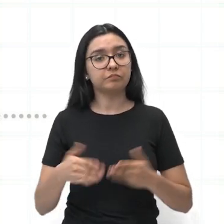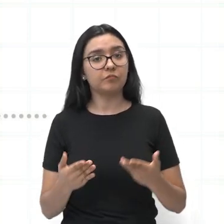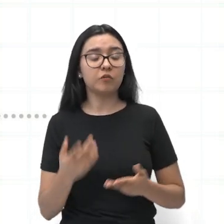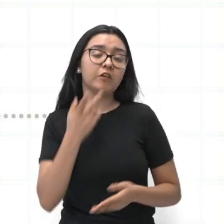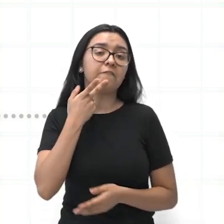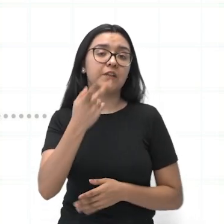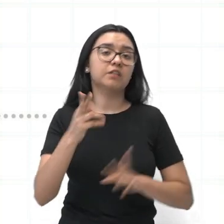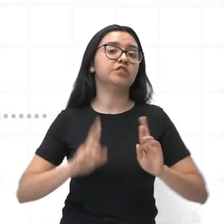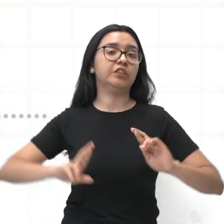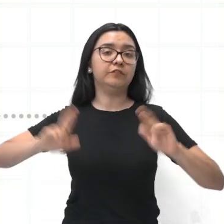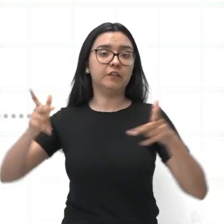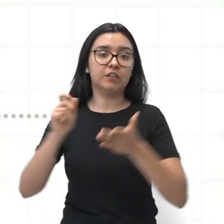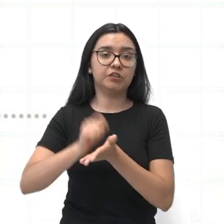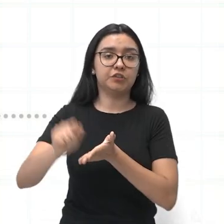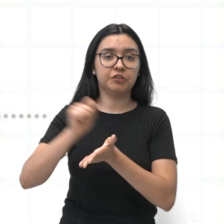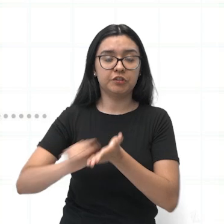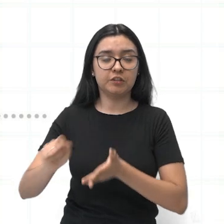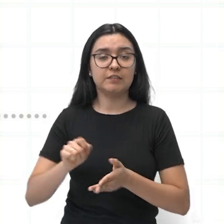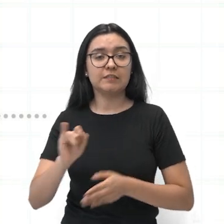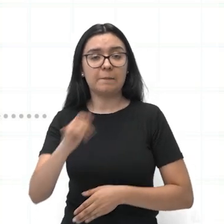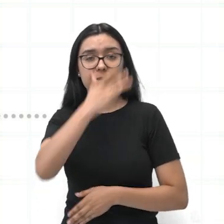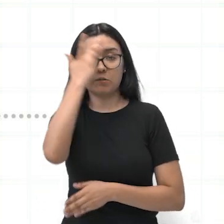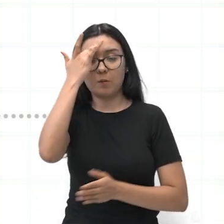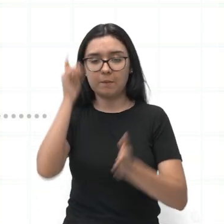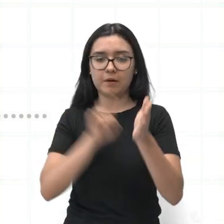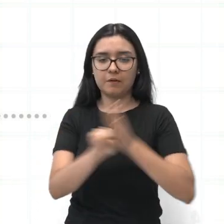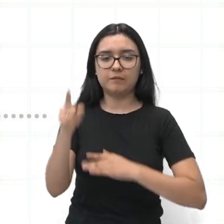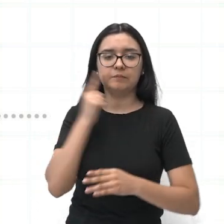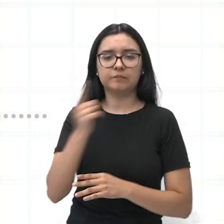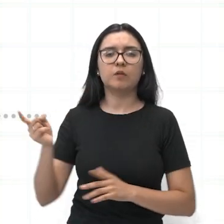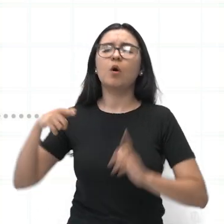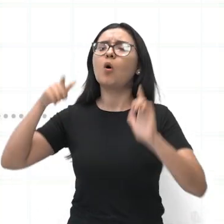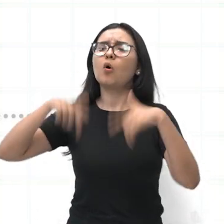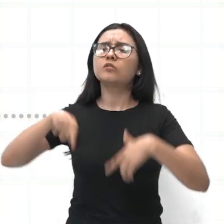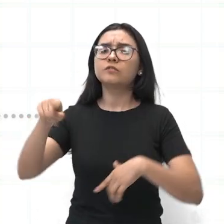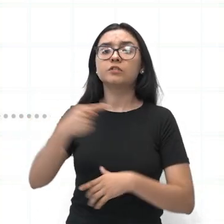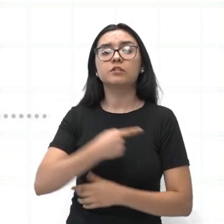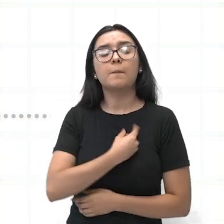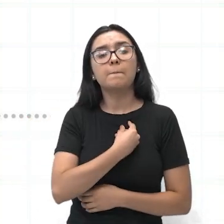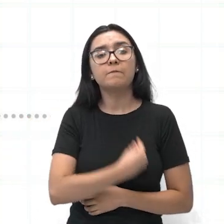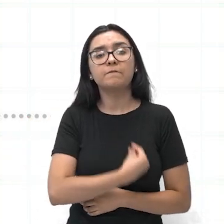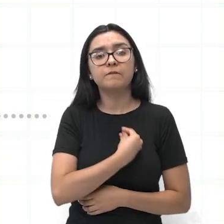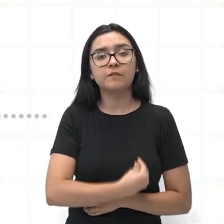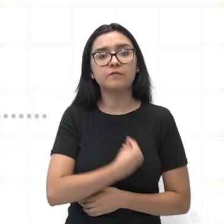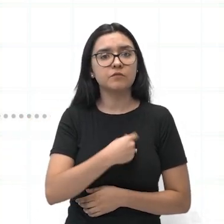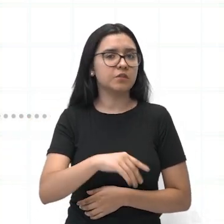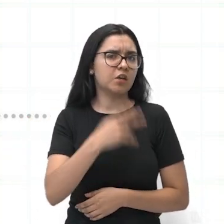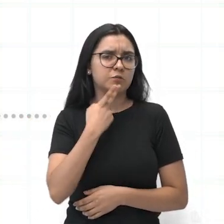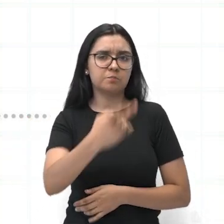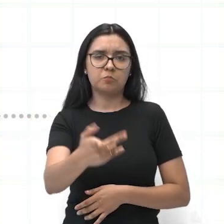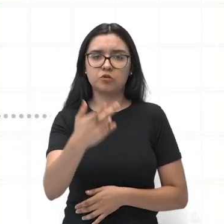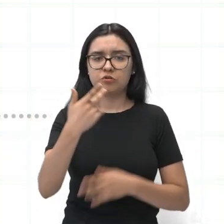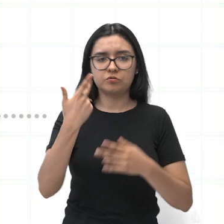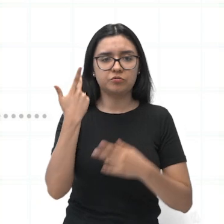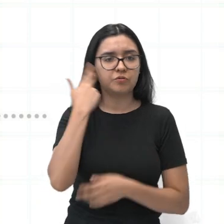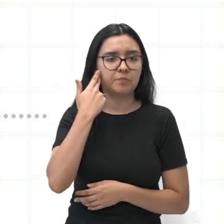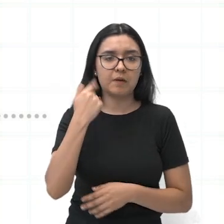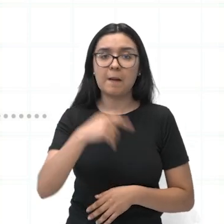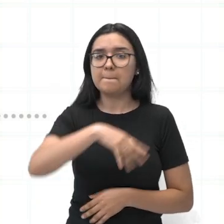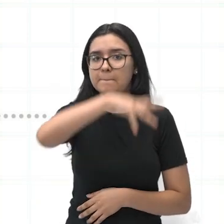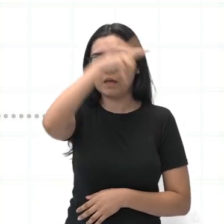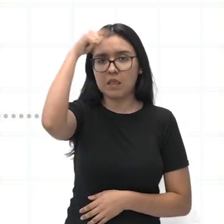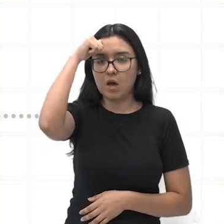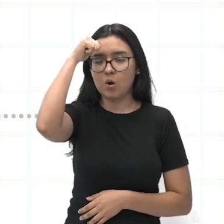da escrita, né? Se alguém perguntar, where you live? Onde você mora? Você responde direto, tá?